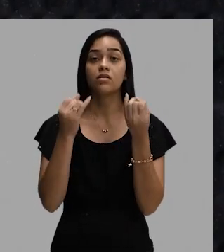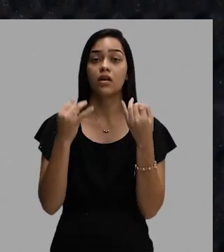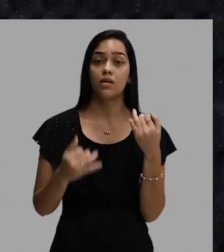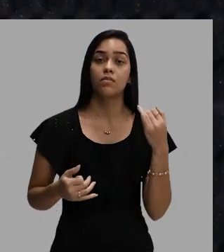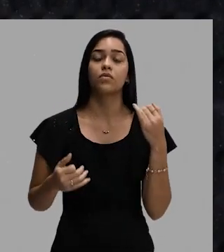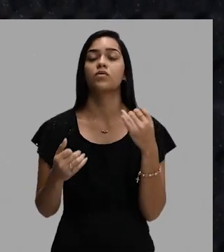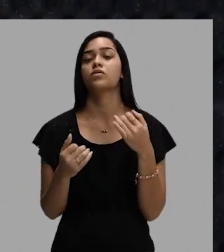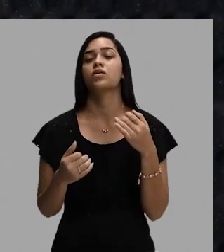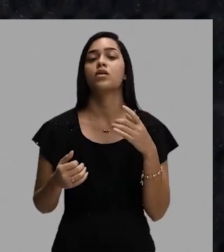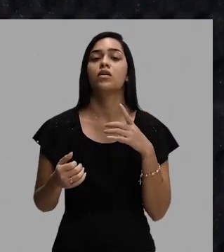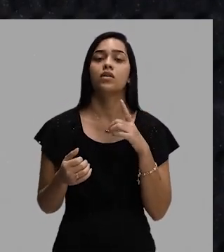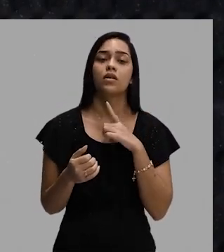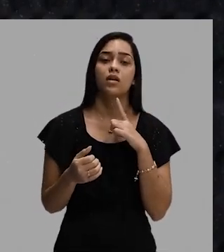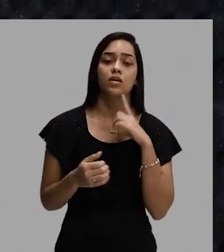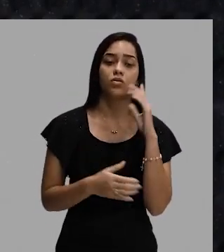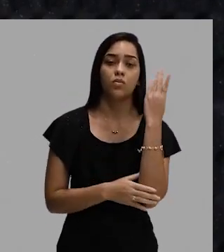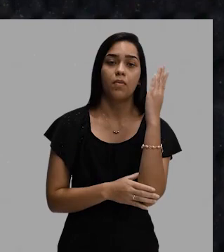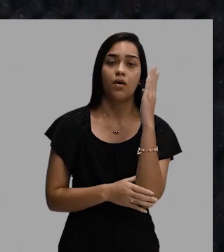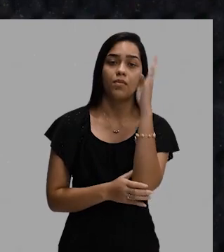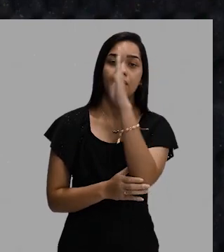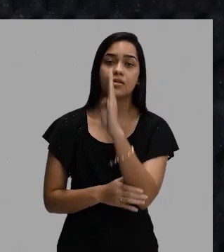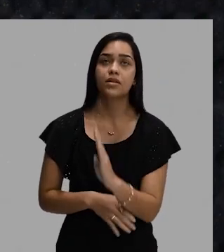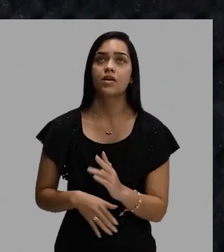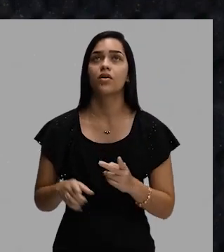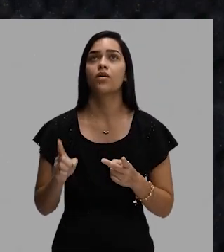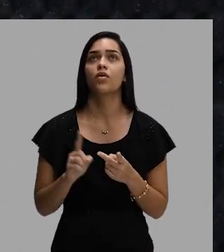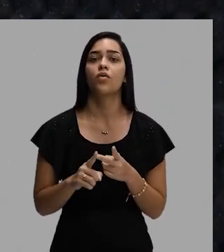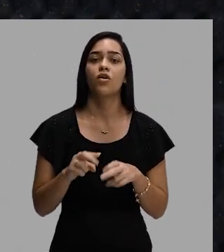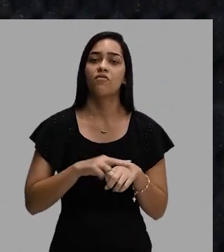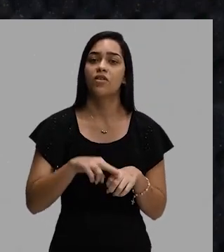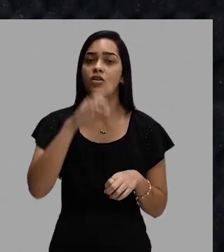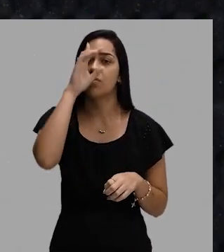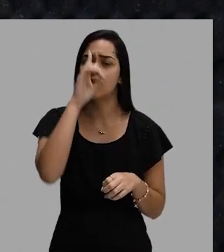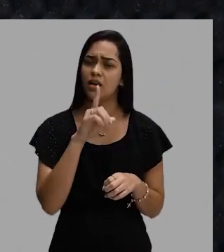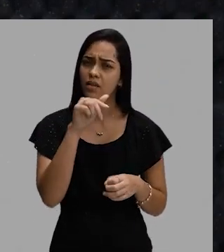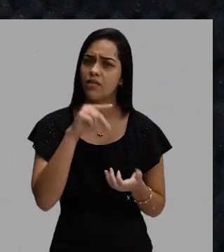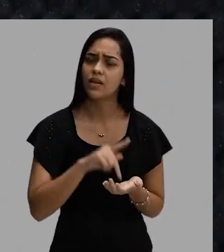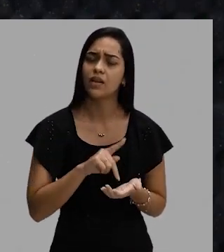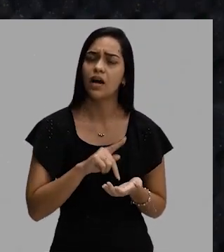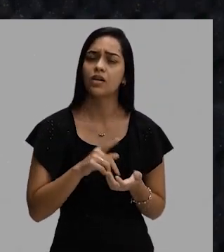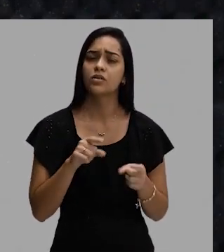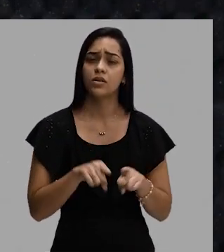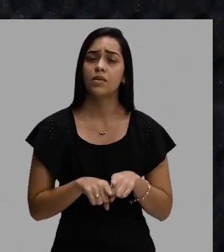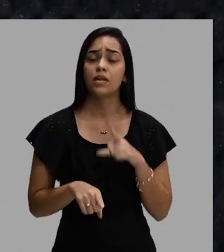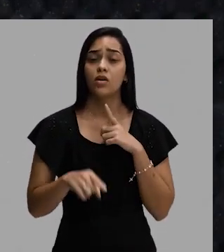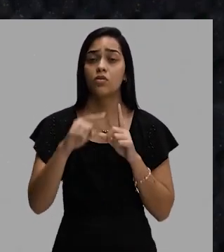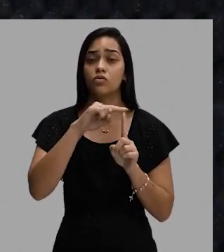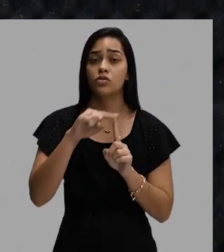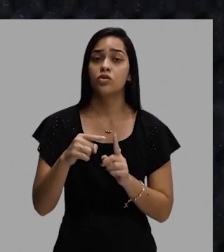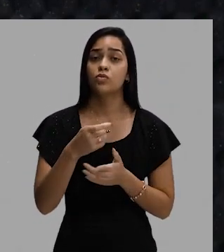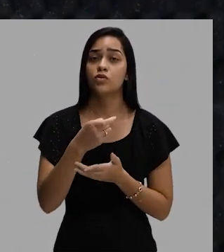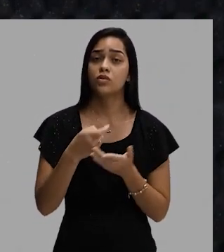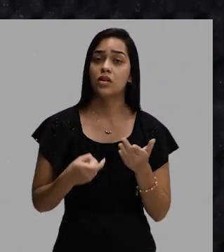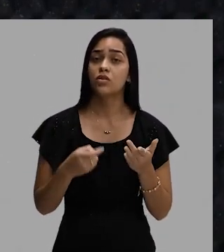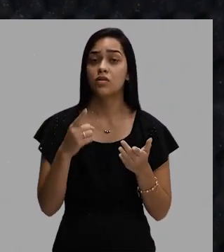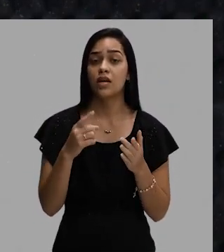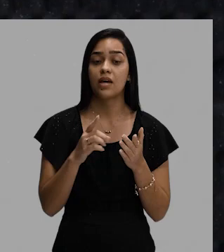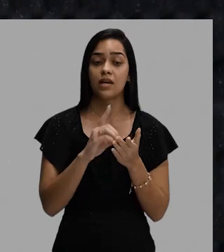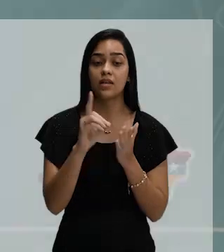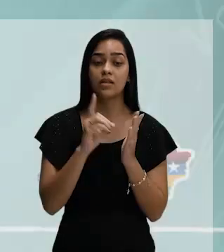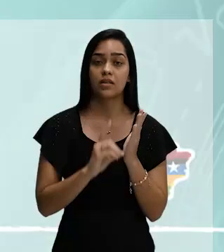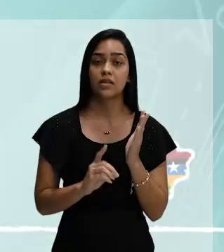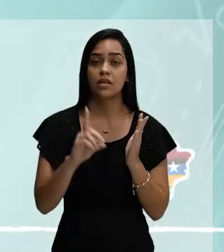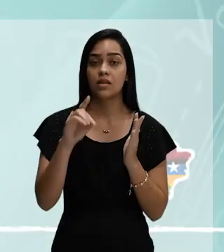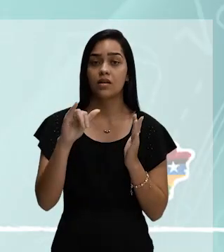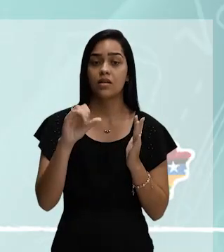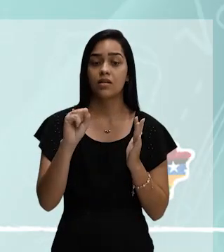de poesia para o Brasil, manifesto antropofágico, manifesto verde e amarelo, não é assim? É um tipo de texto que é dissertativo.